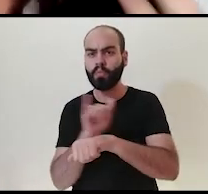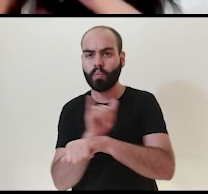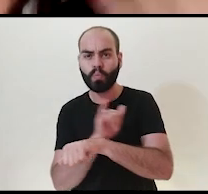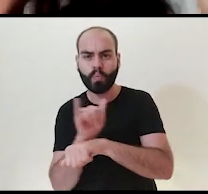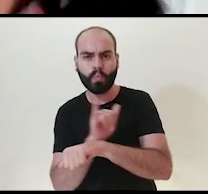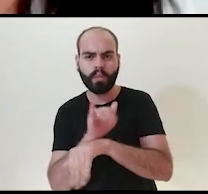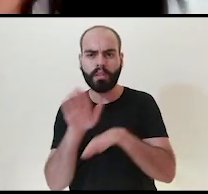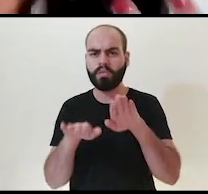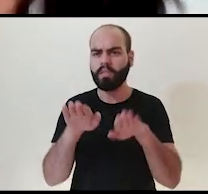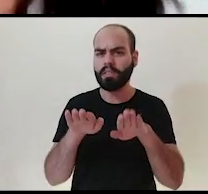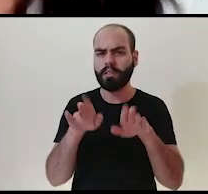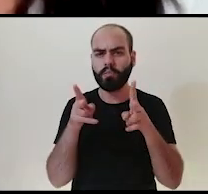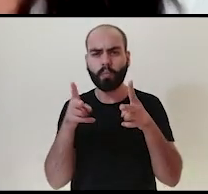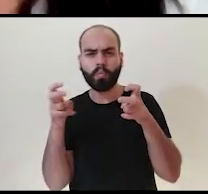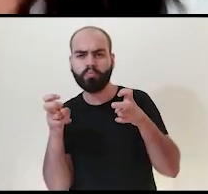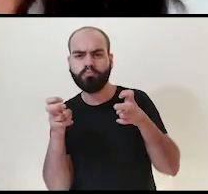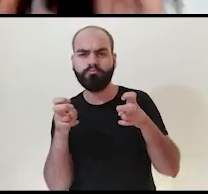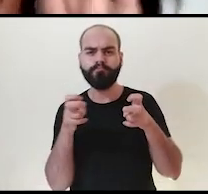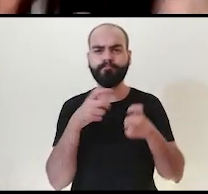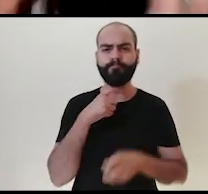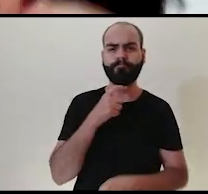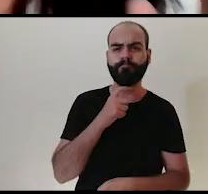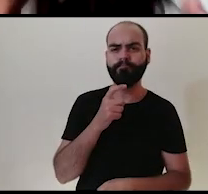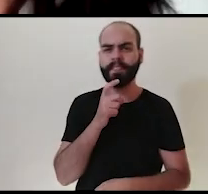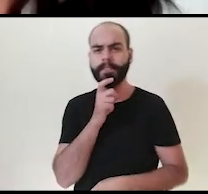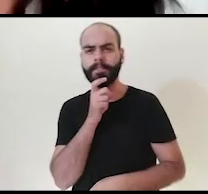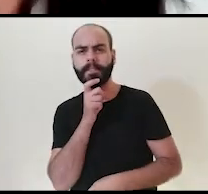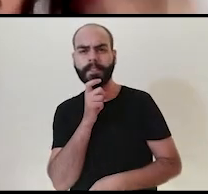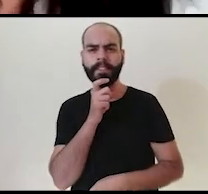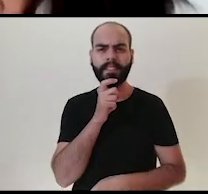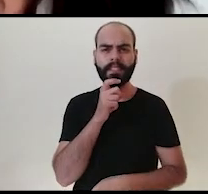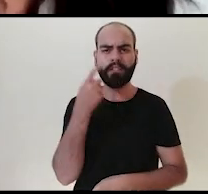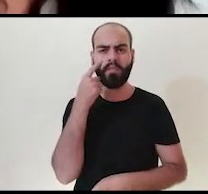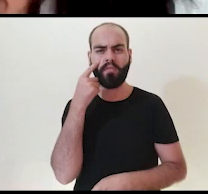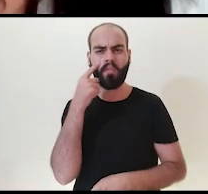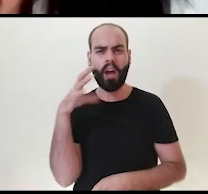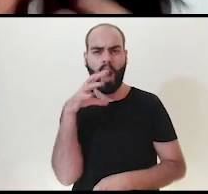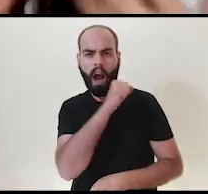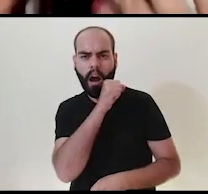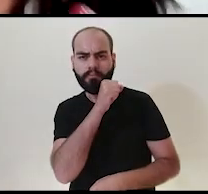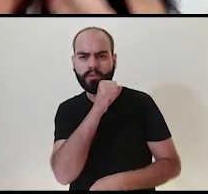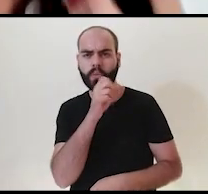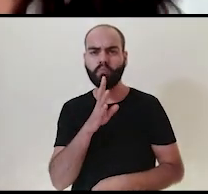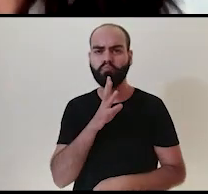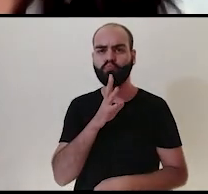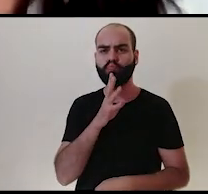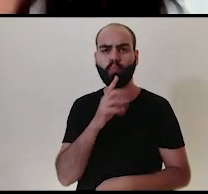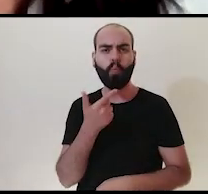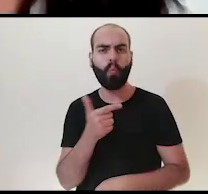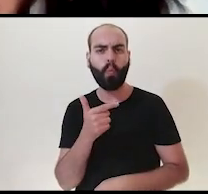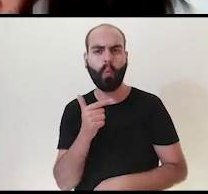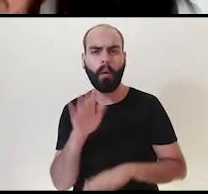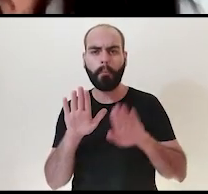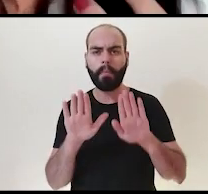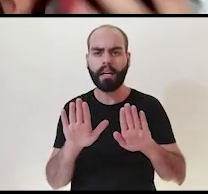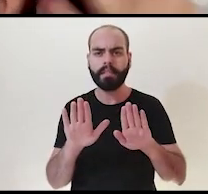não é perceptível, assim, talvez para quem olha assim, de maneira rápida ou sem um conhecimento, mas às vezes um detalhe da